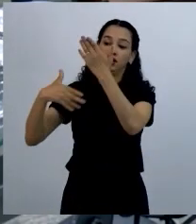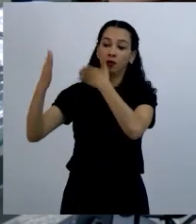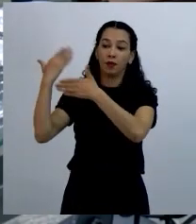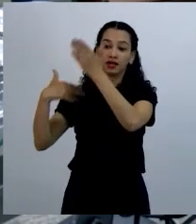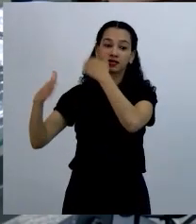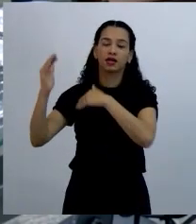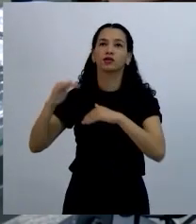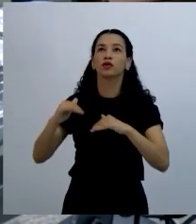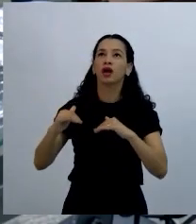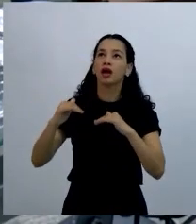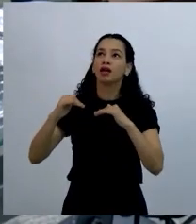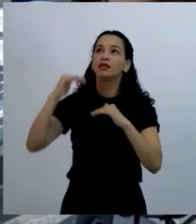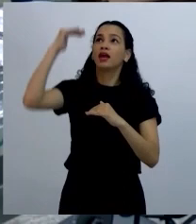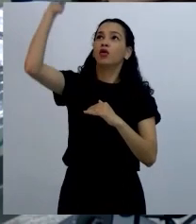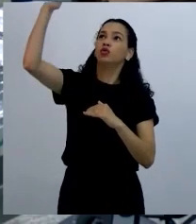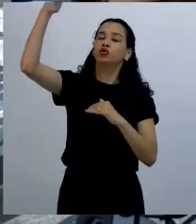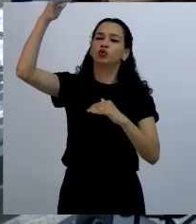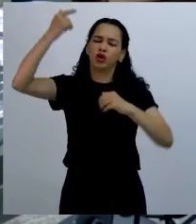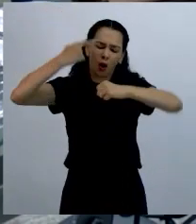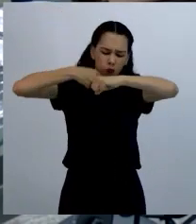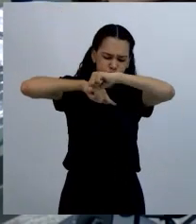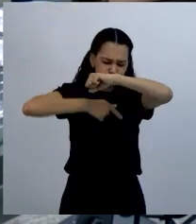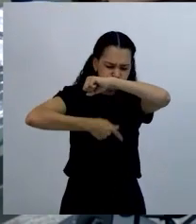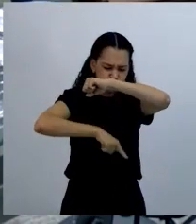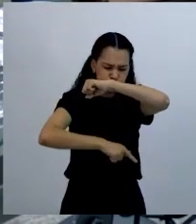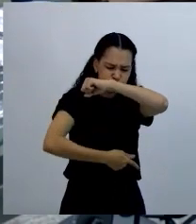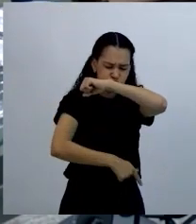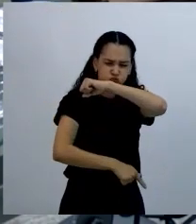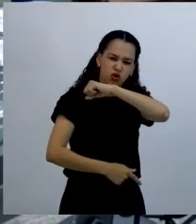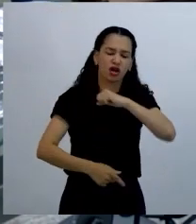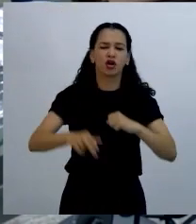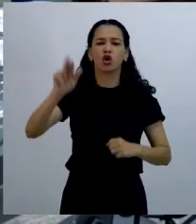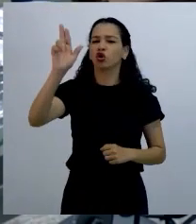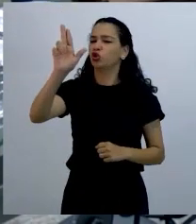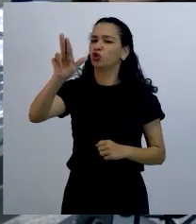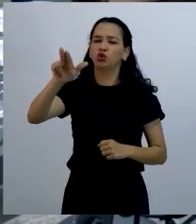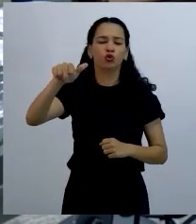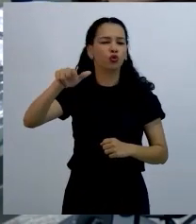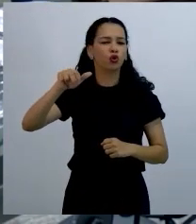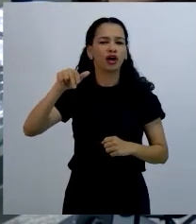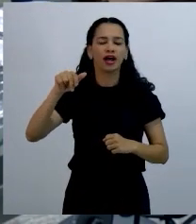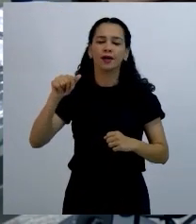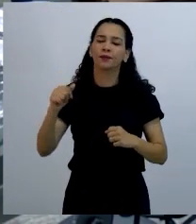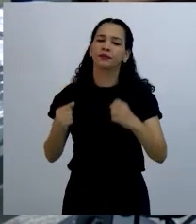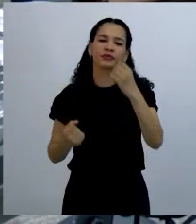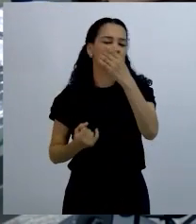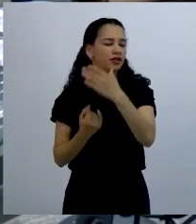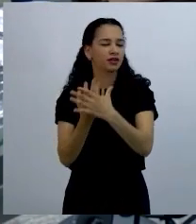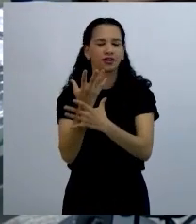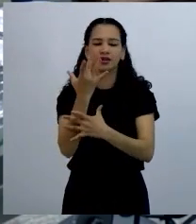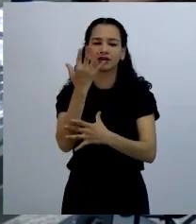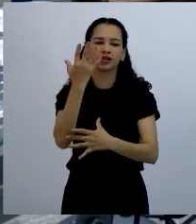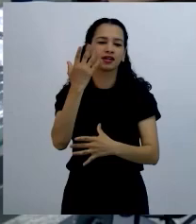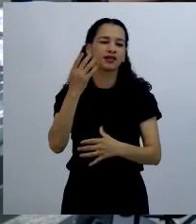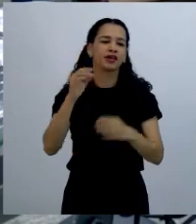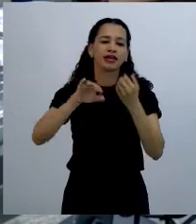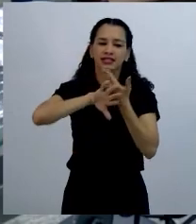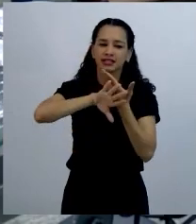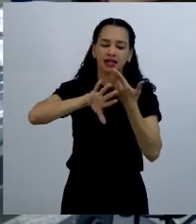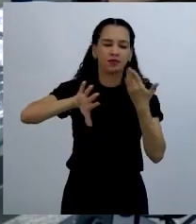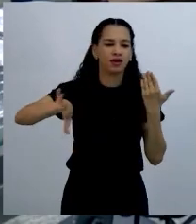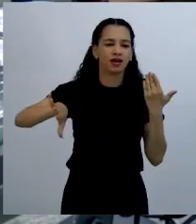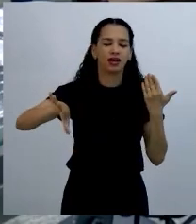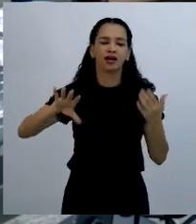poderá separar do amor de Deus avance por favor nem alguma outra criatura nesse